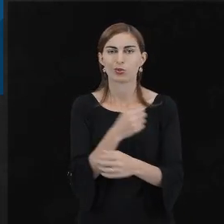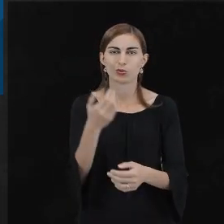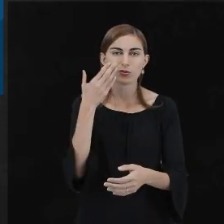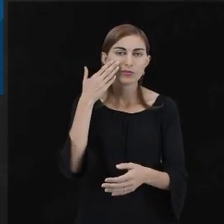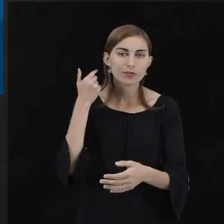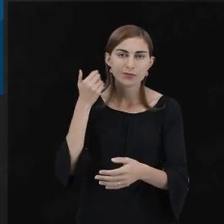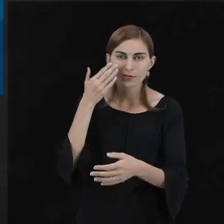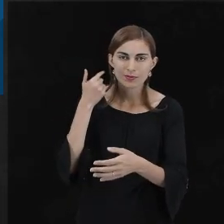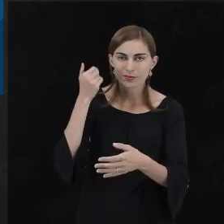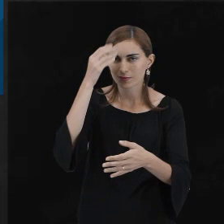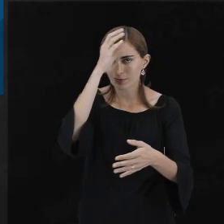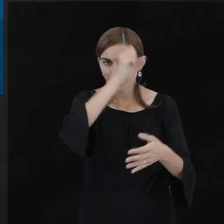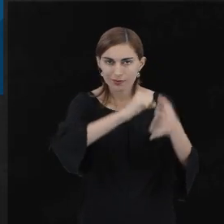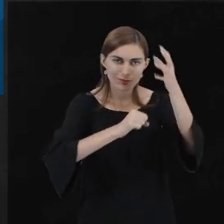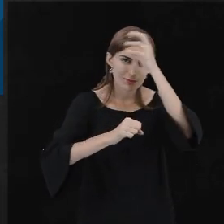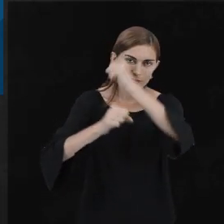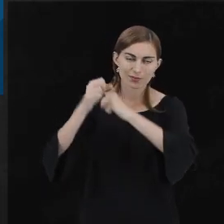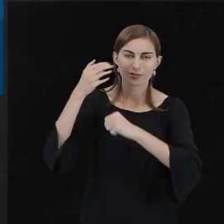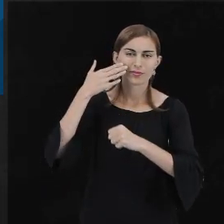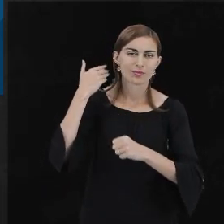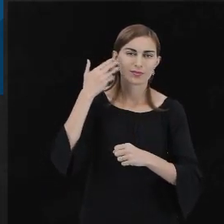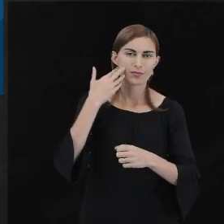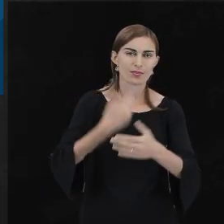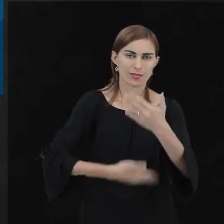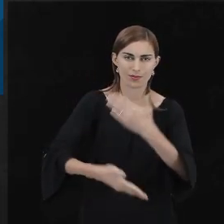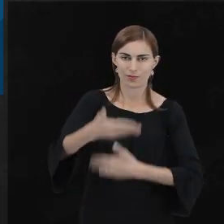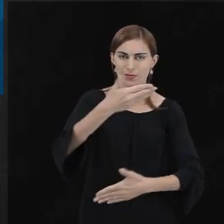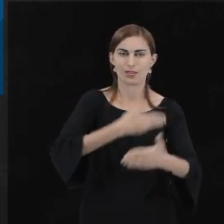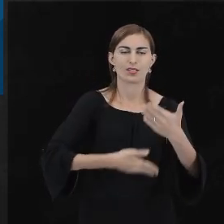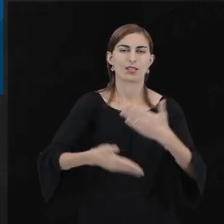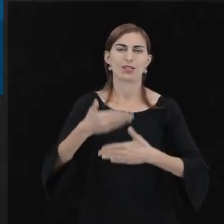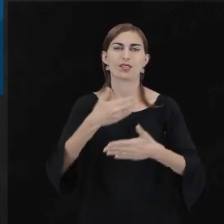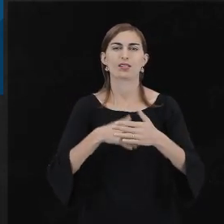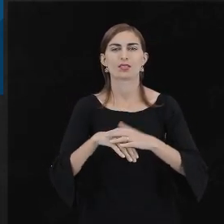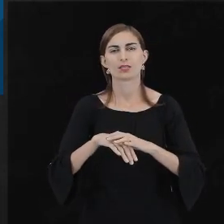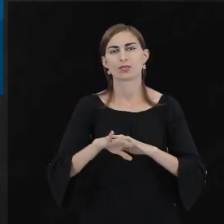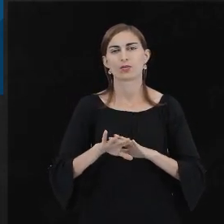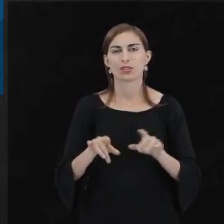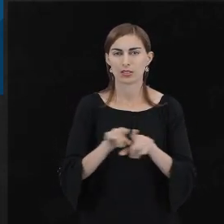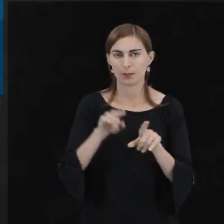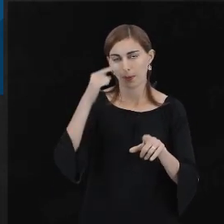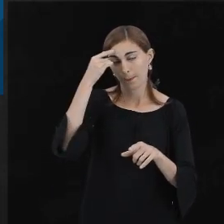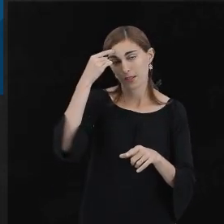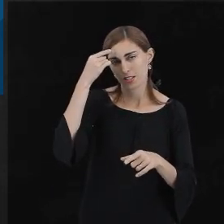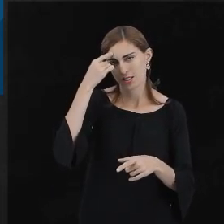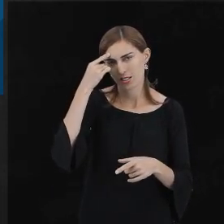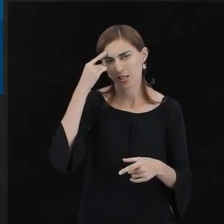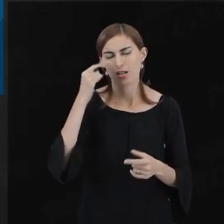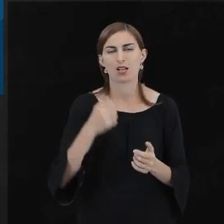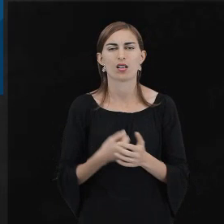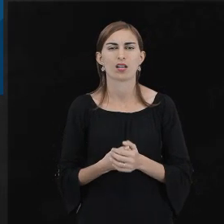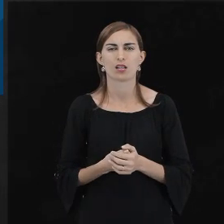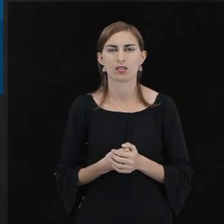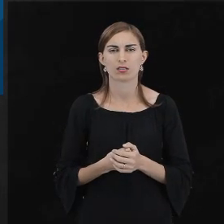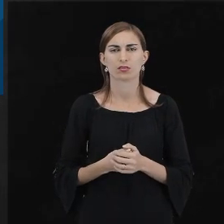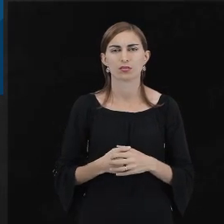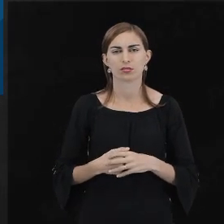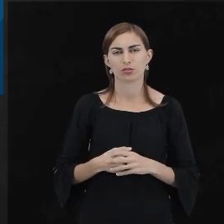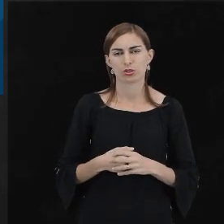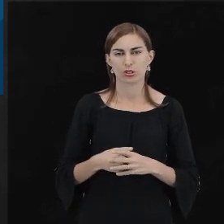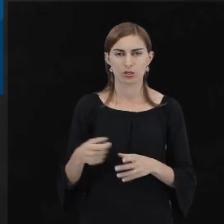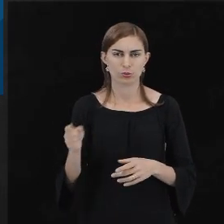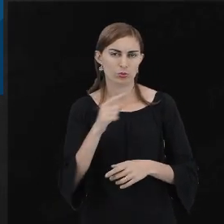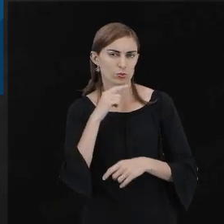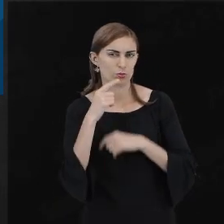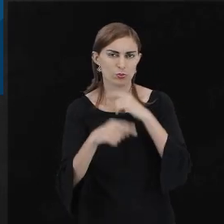se apropriando na escola e pelas relações, e com isso eu pensar e